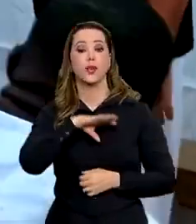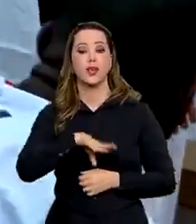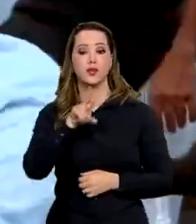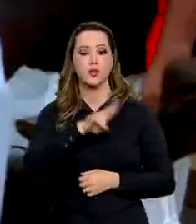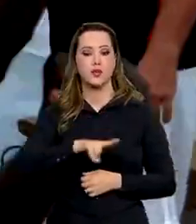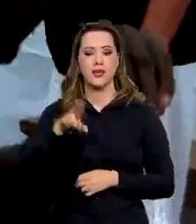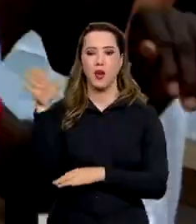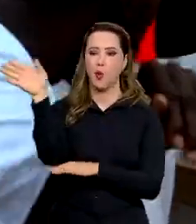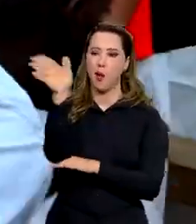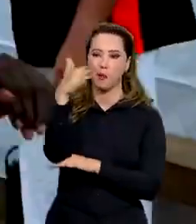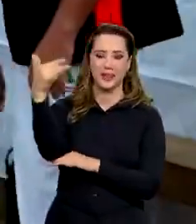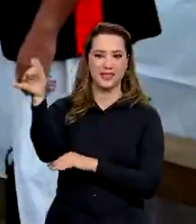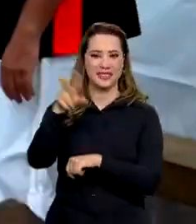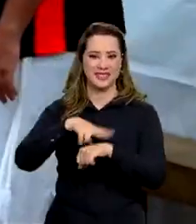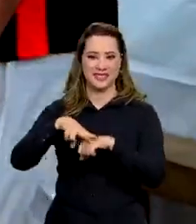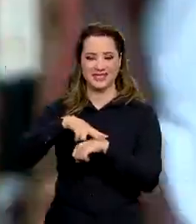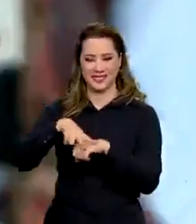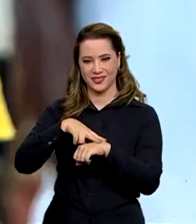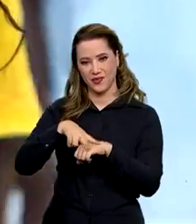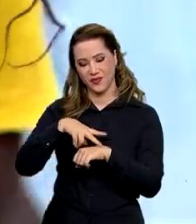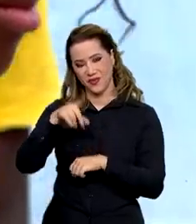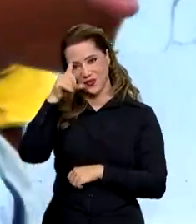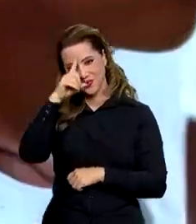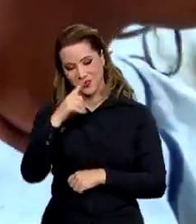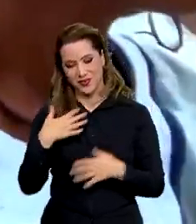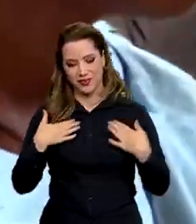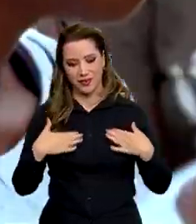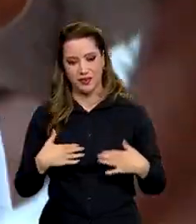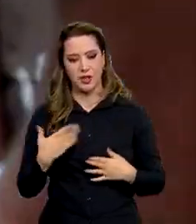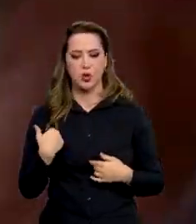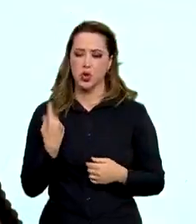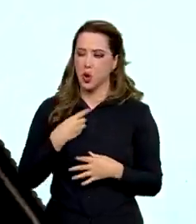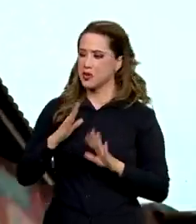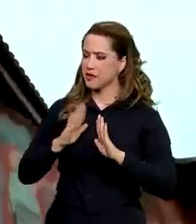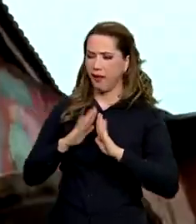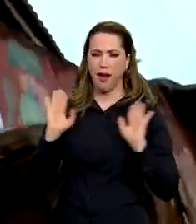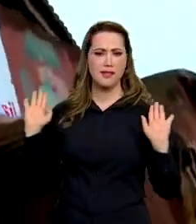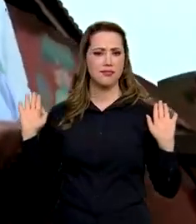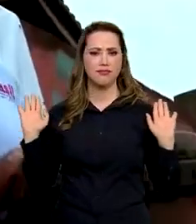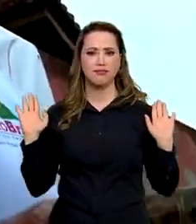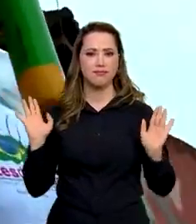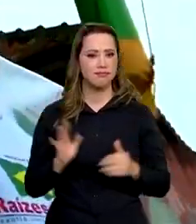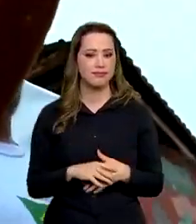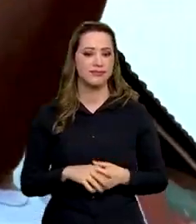bandeira verde e amarela no uniforme. Estamos em casa, portanto. Bora!